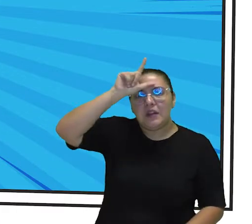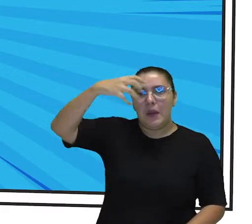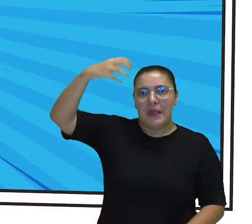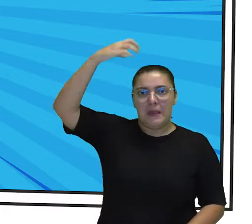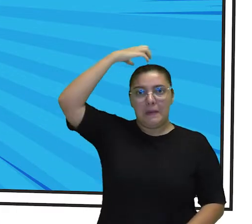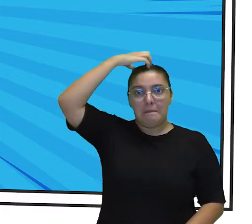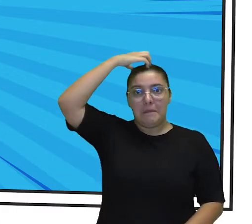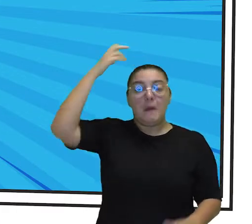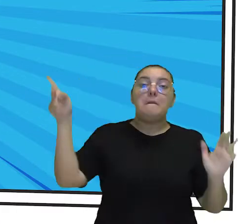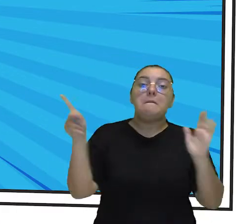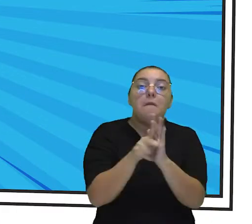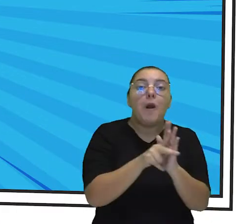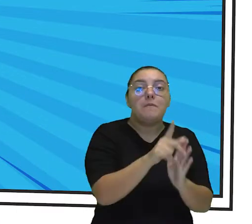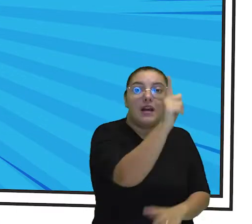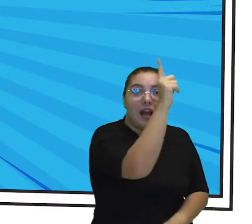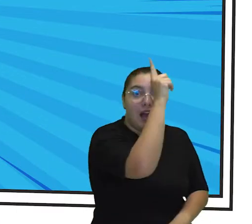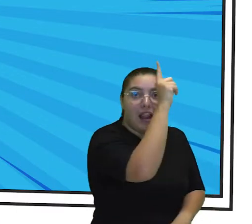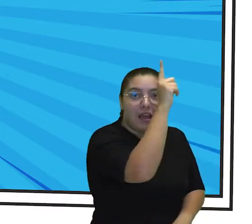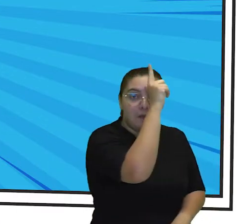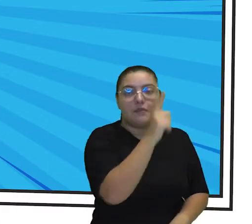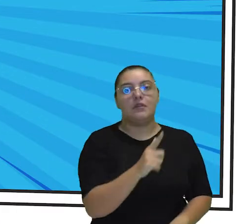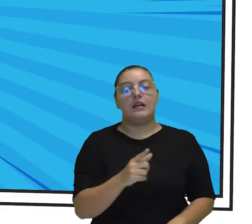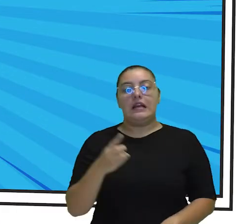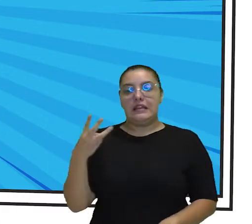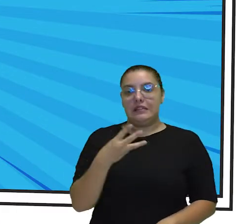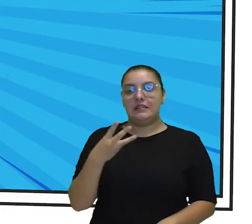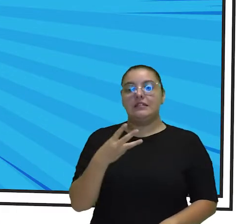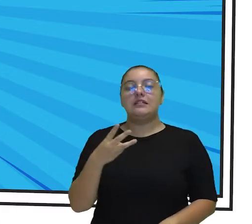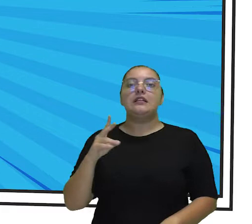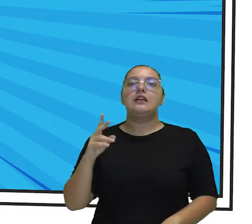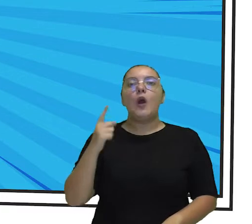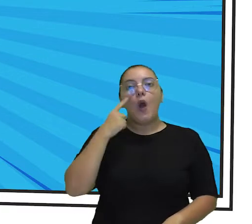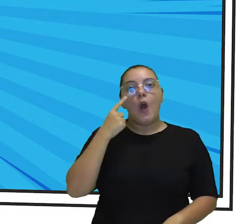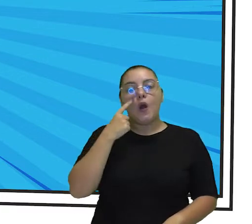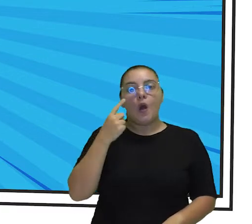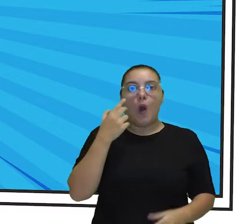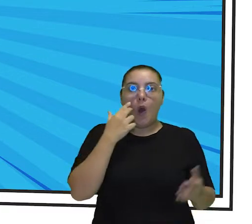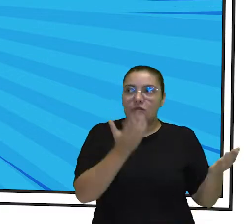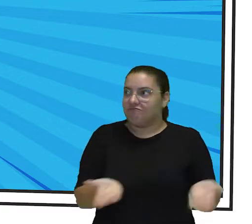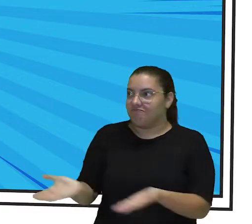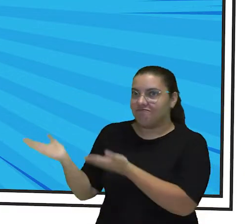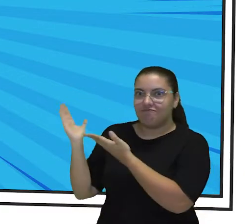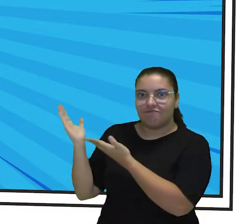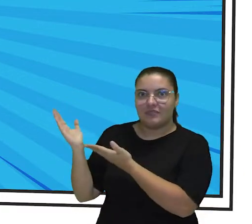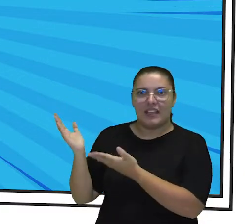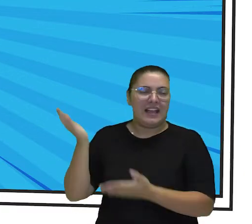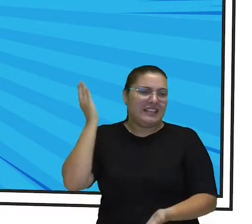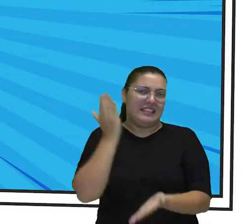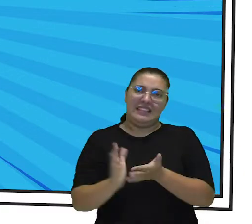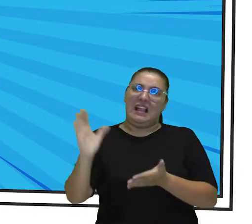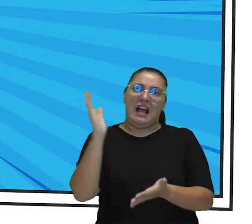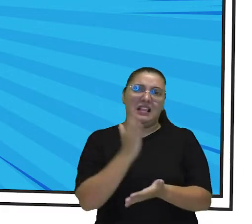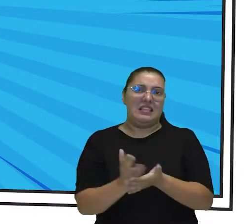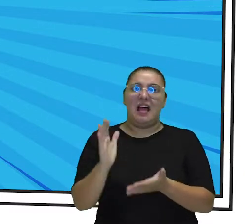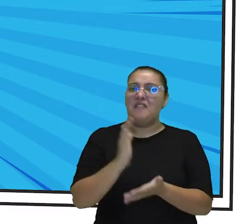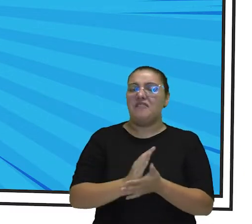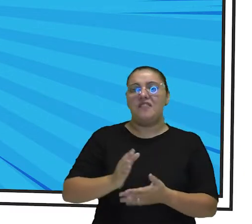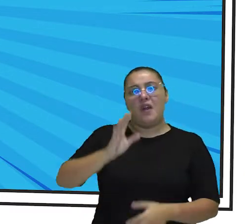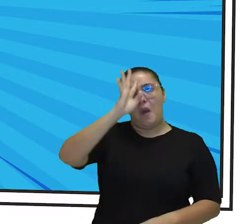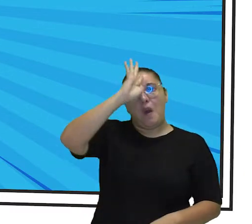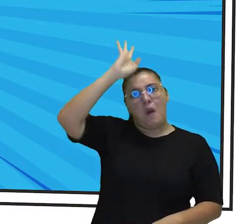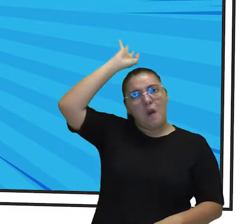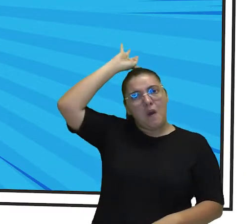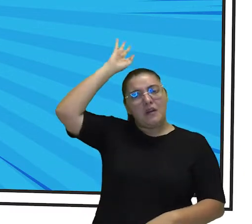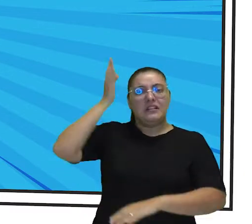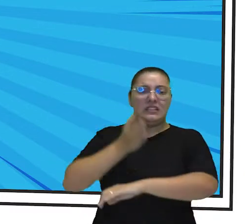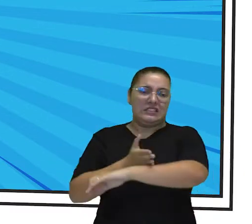Império Alemão, que ele chamava de Terceiro Reich. Ele não tem nada a ver com o Império Romano, que é de período antigo, sendo ele de